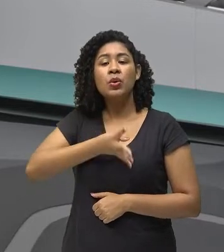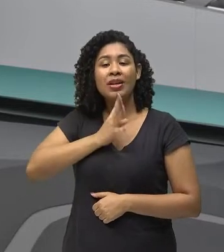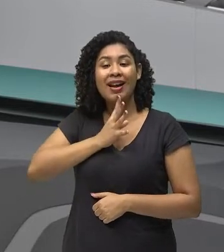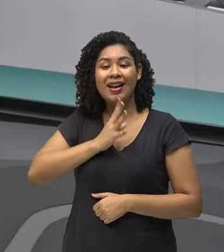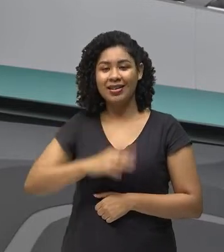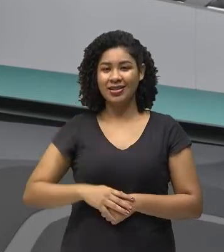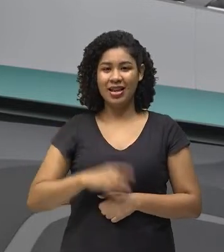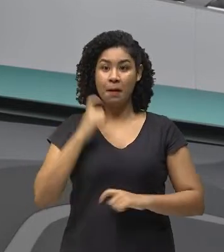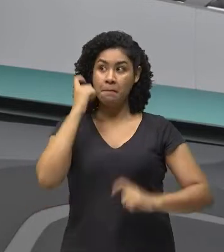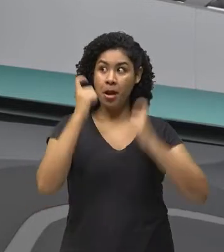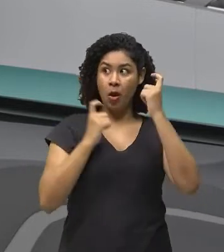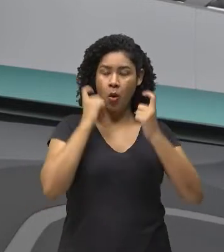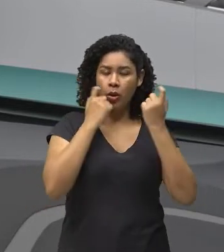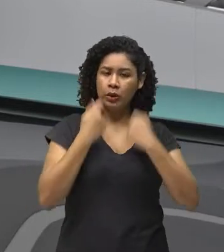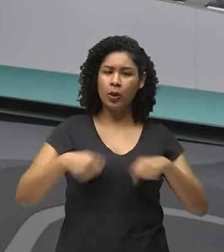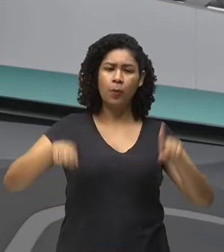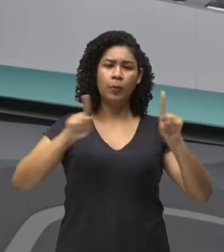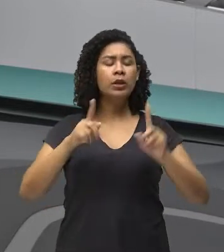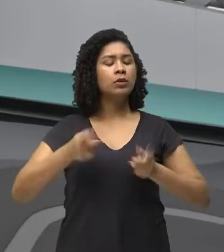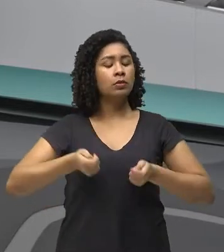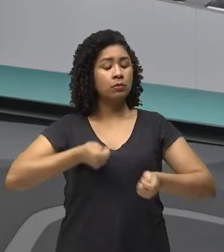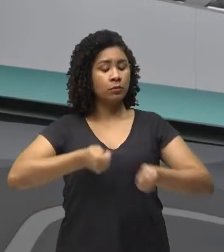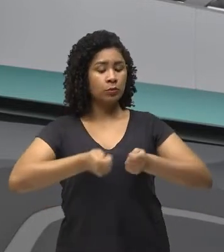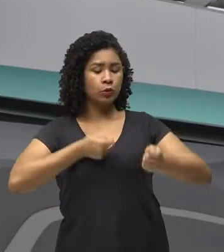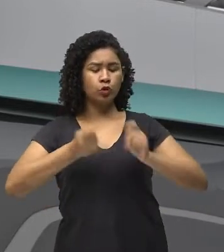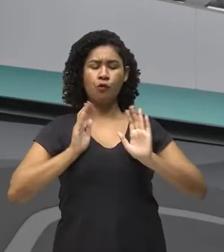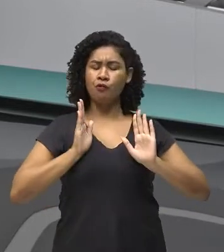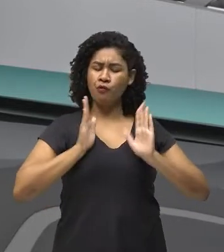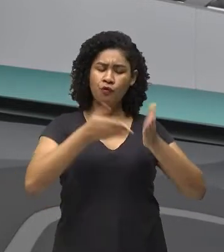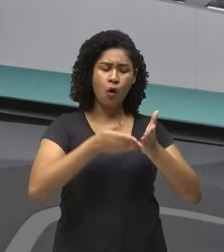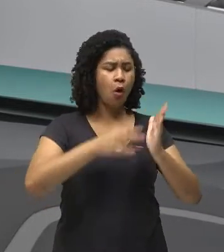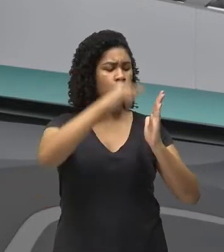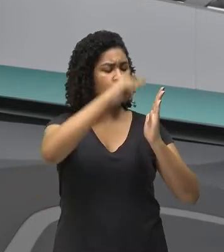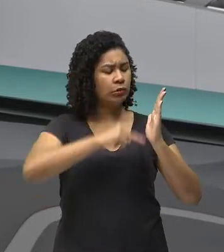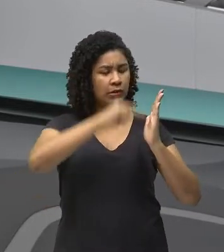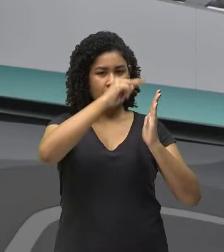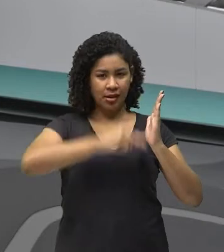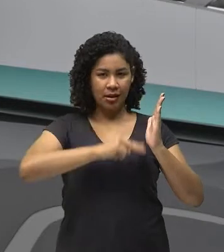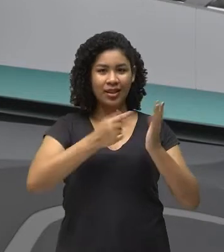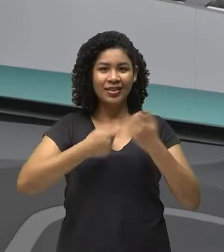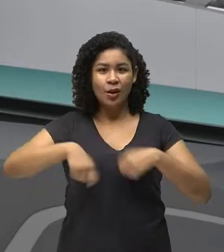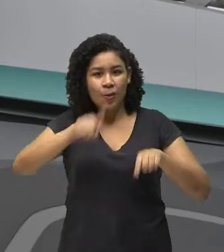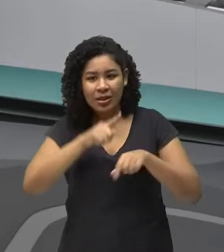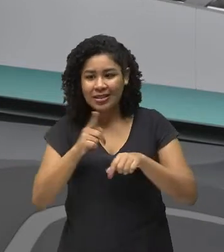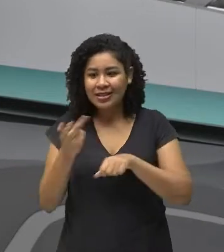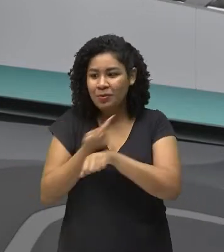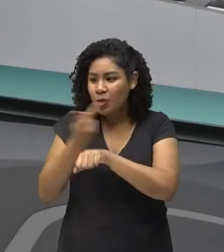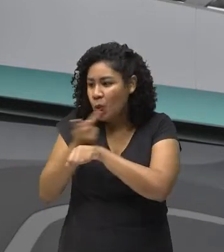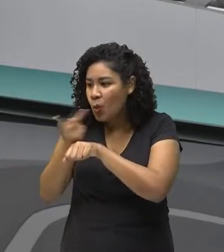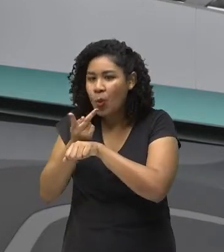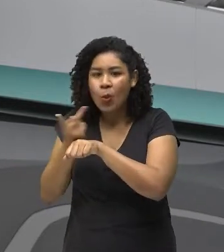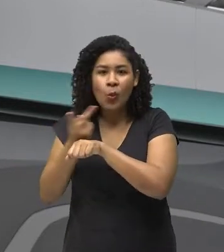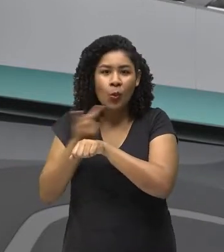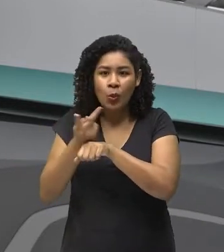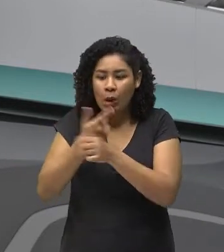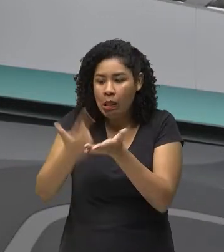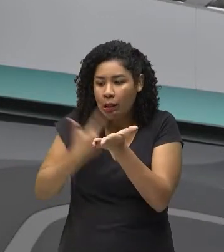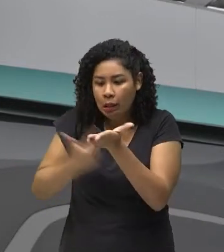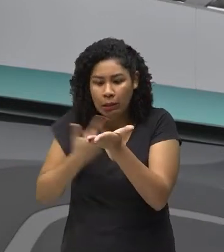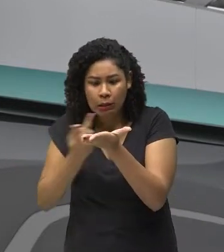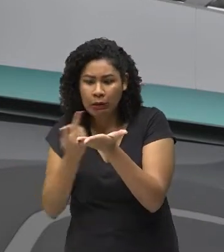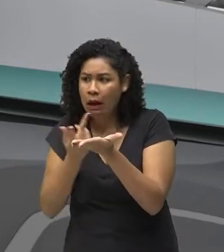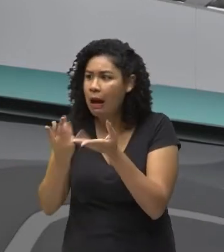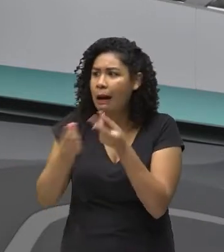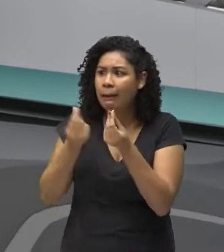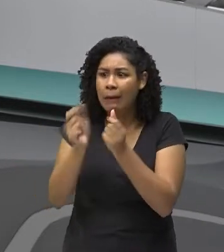gente? Controle, concentra, não precisa catar o dicionário, não é necessário. Procura as palavras